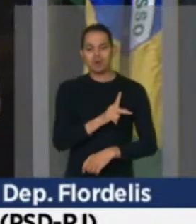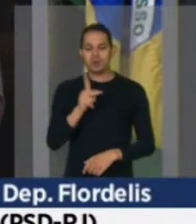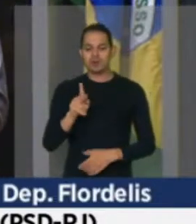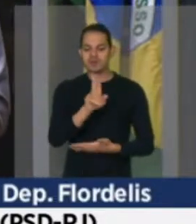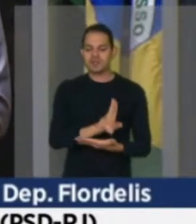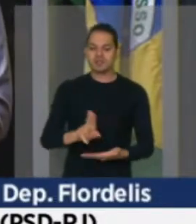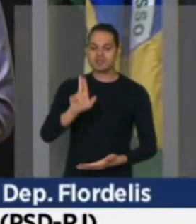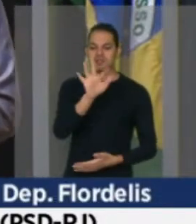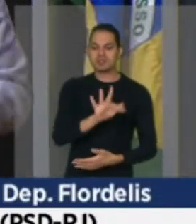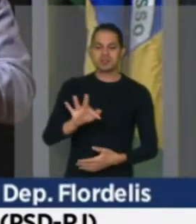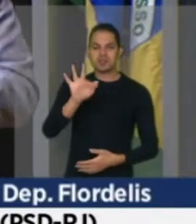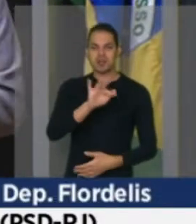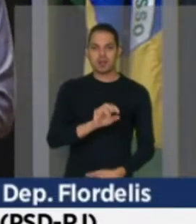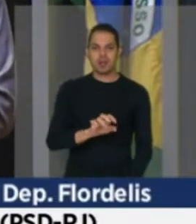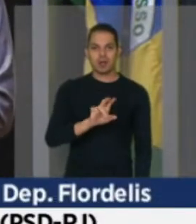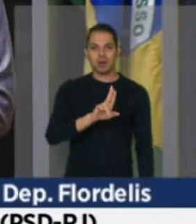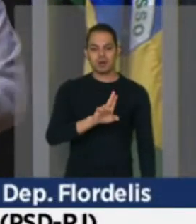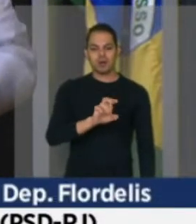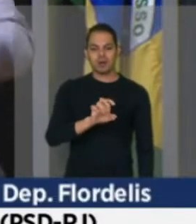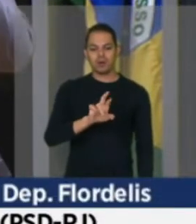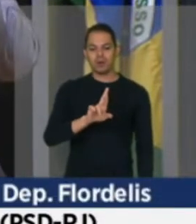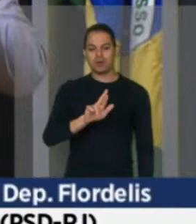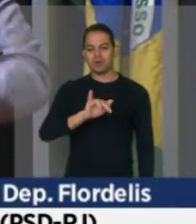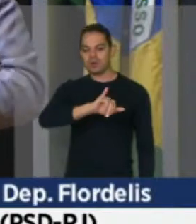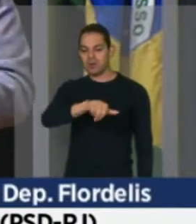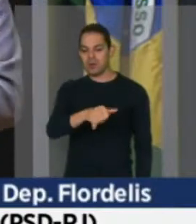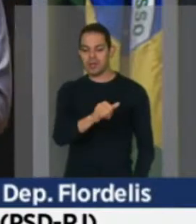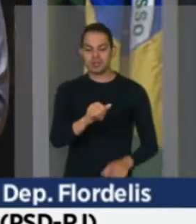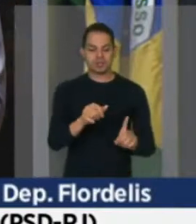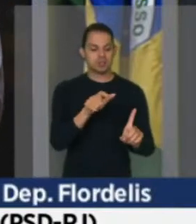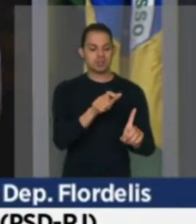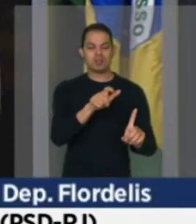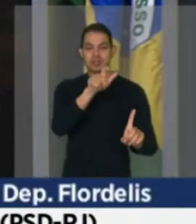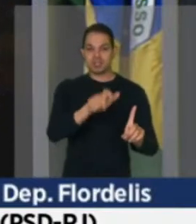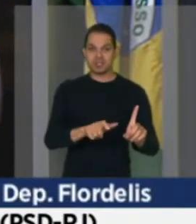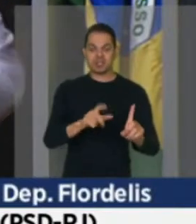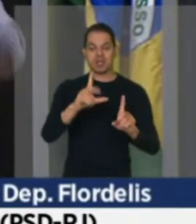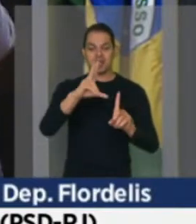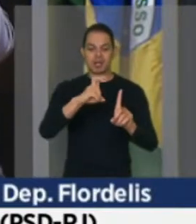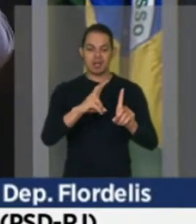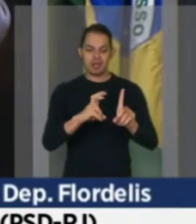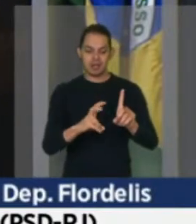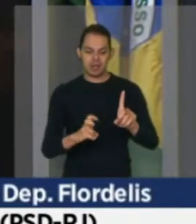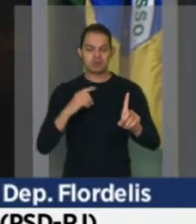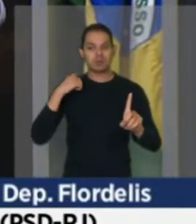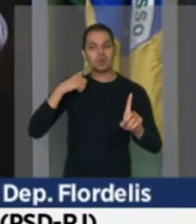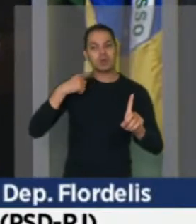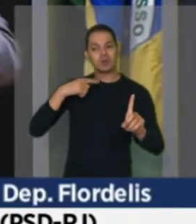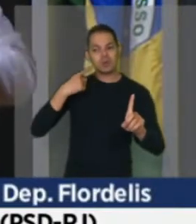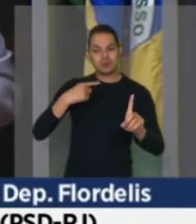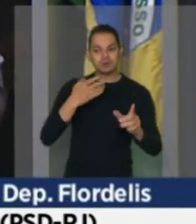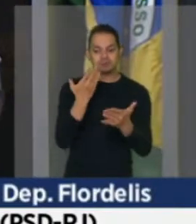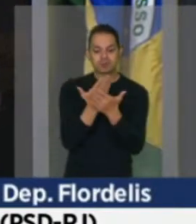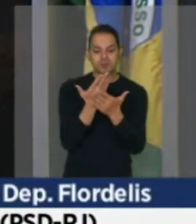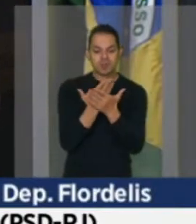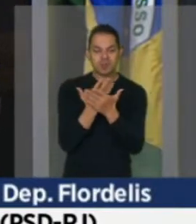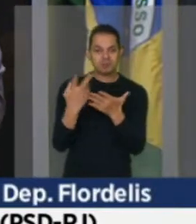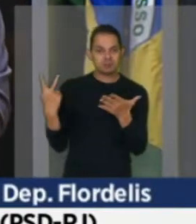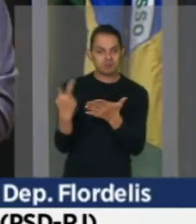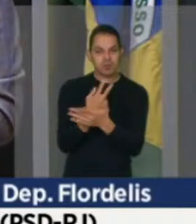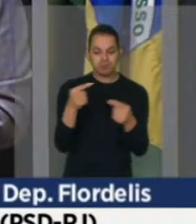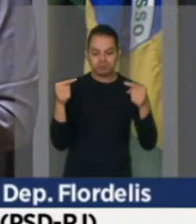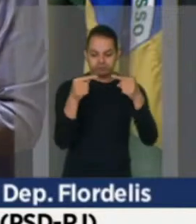Federal do Rio de Janeiro, Luiz Eduardo Figueira, um dos grandes antropólogos do direito, que está estudando especificamente essa